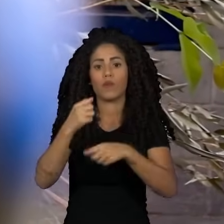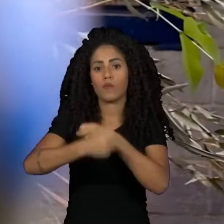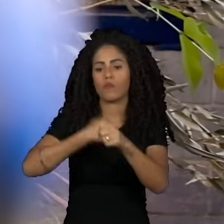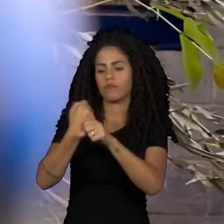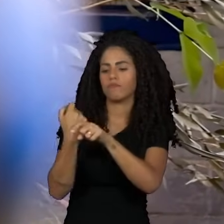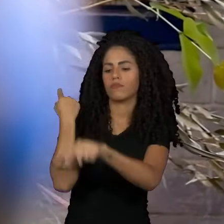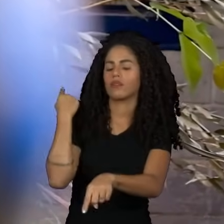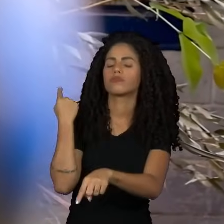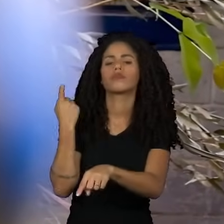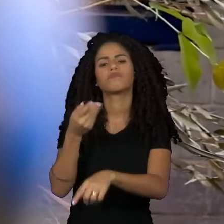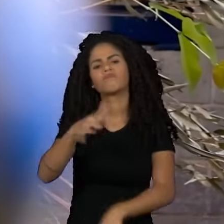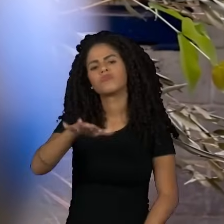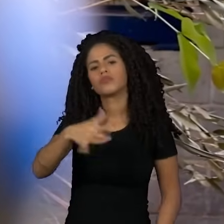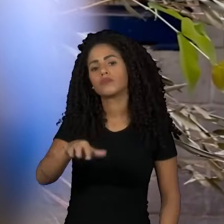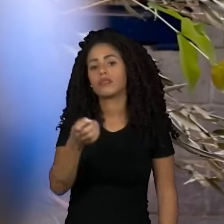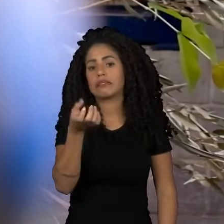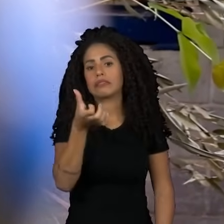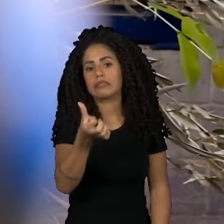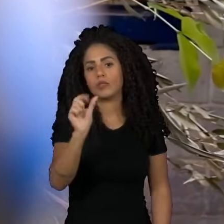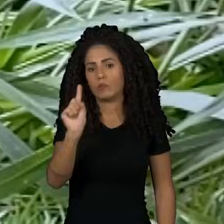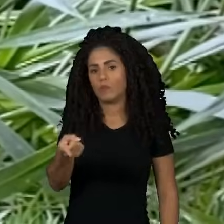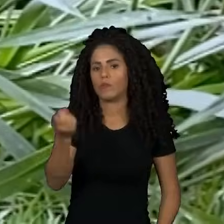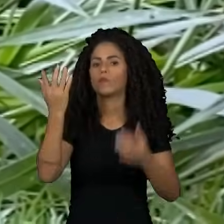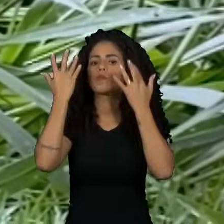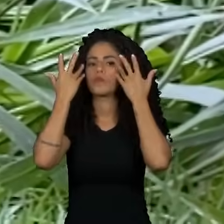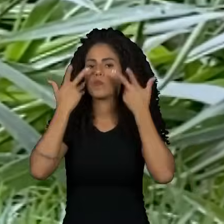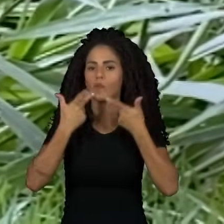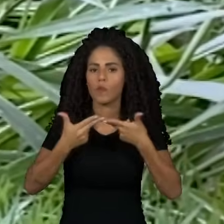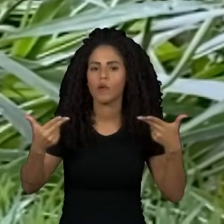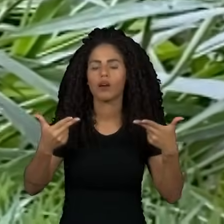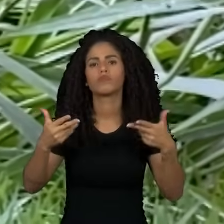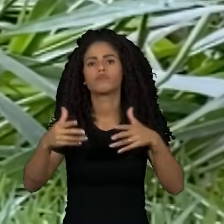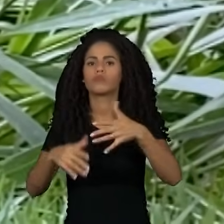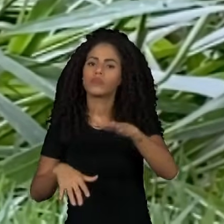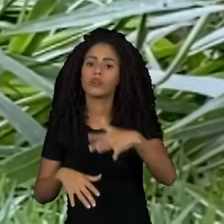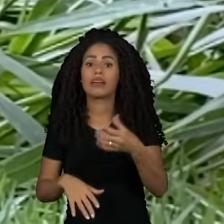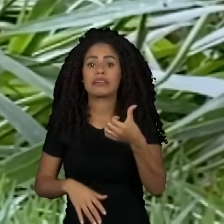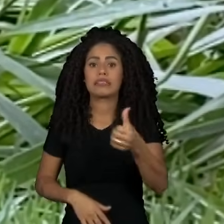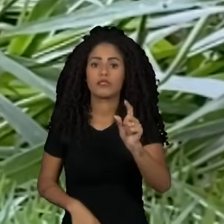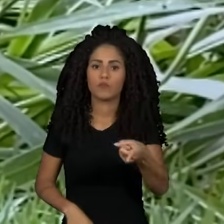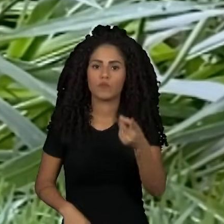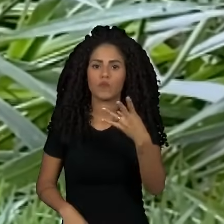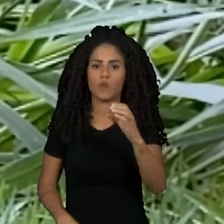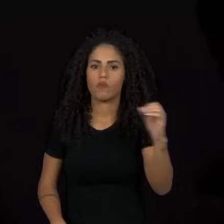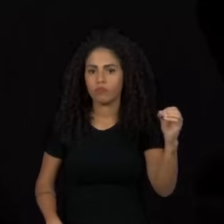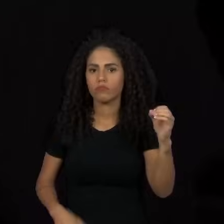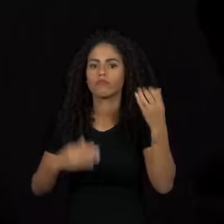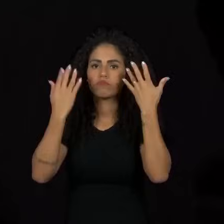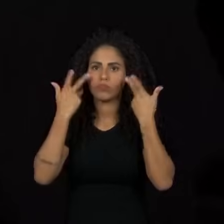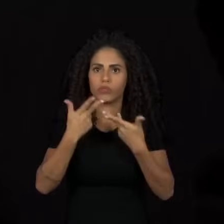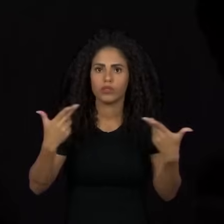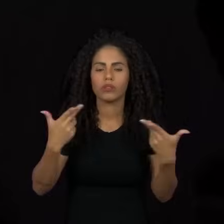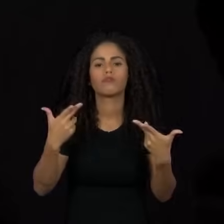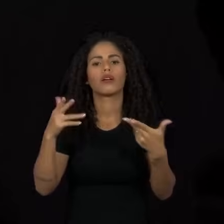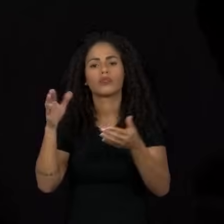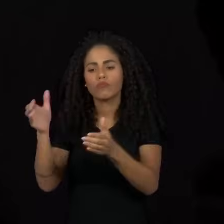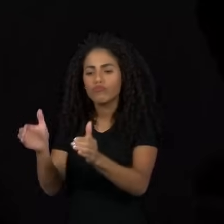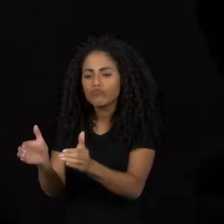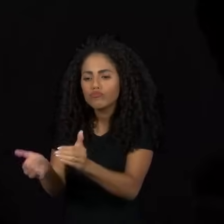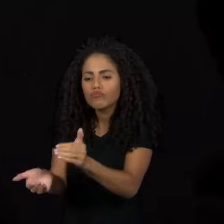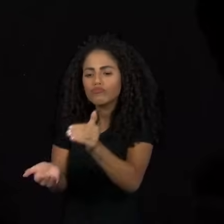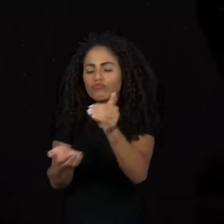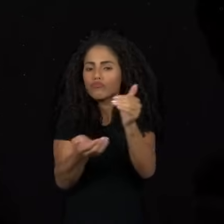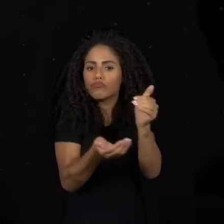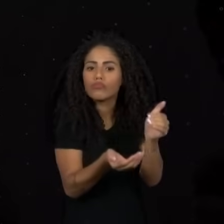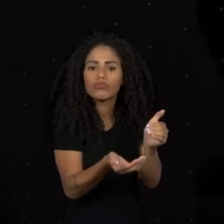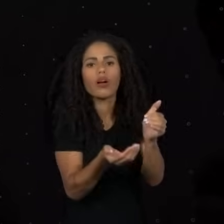passado a gente recebeu mais de 6.000 animais, foram quase 6.400 animais. Esses animais que chegam,